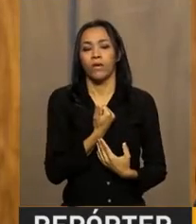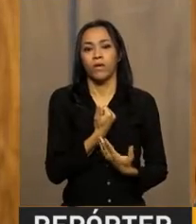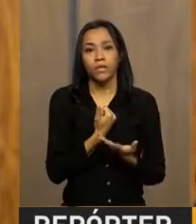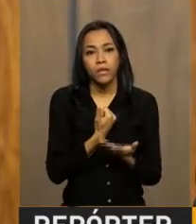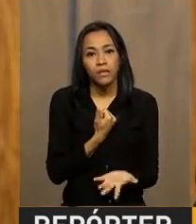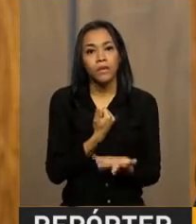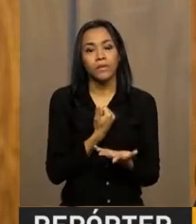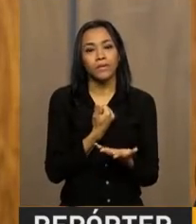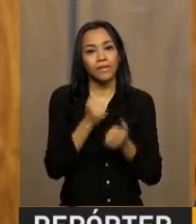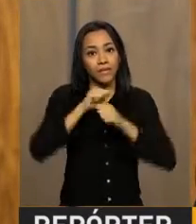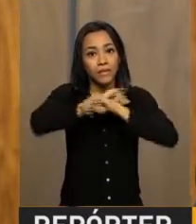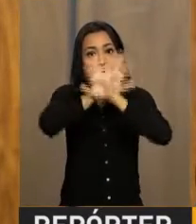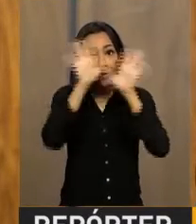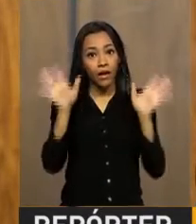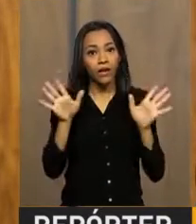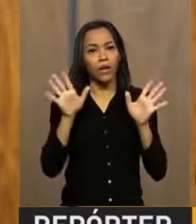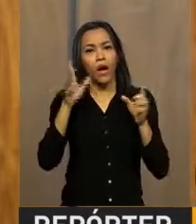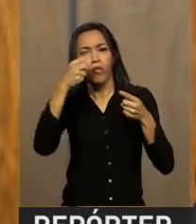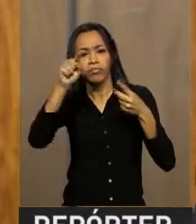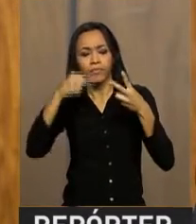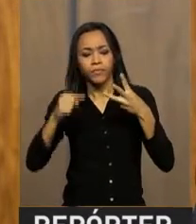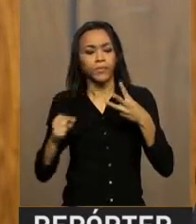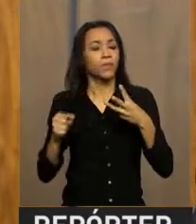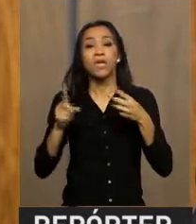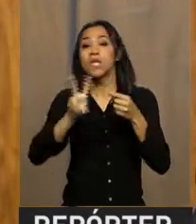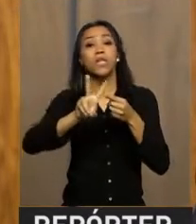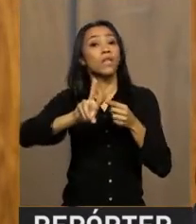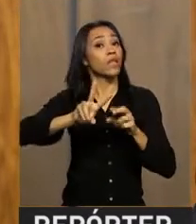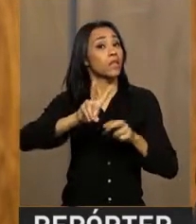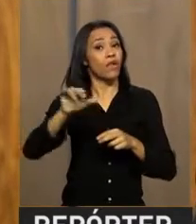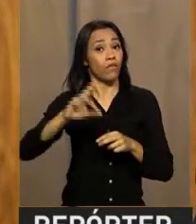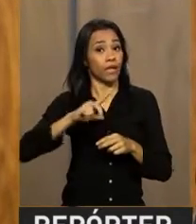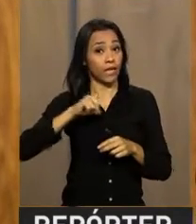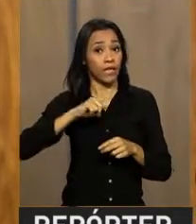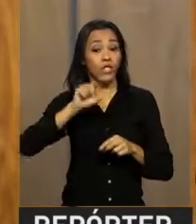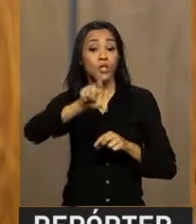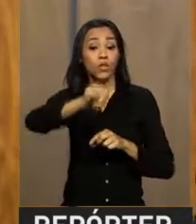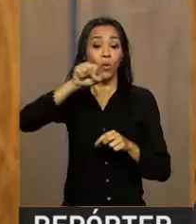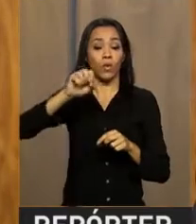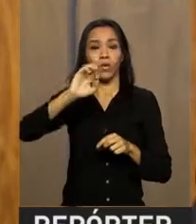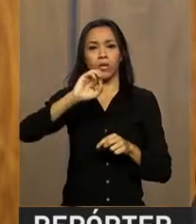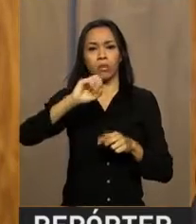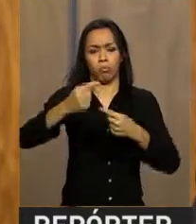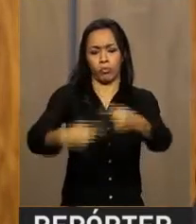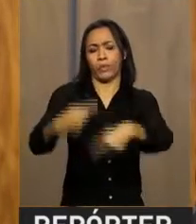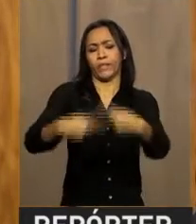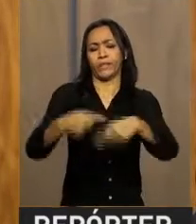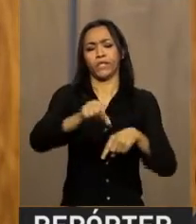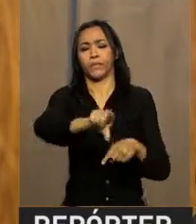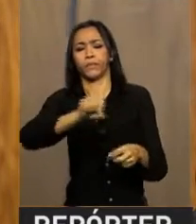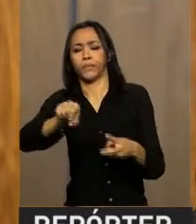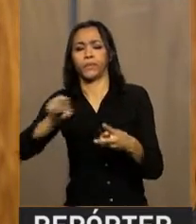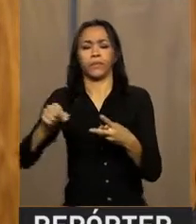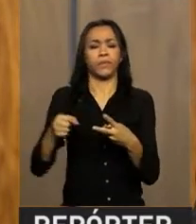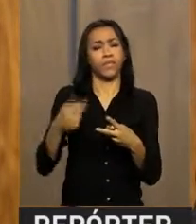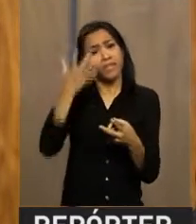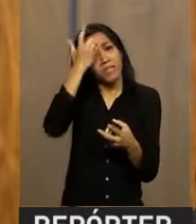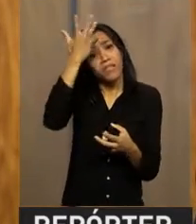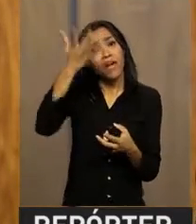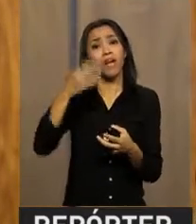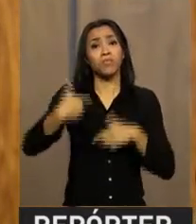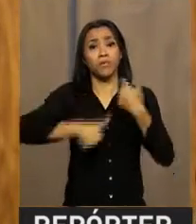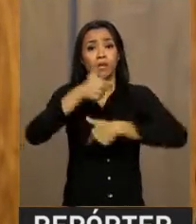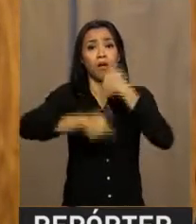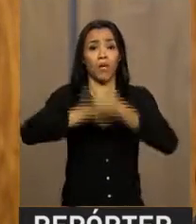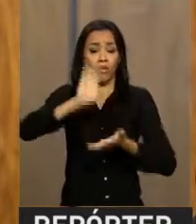ser claro e taxativo com relação a esse ponto. Não haverá indicação política, o que vai facilitar muito a vida do Conselho de Administração